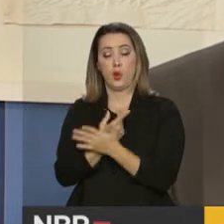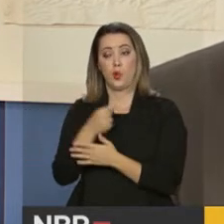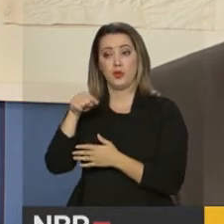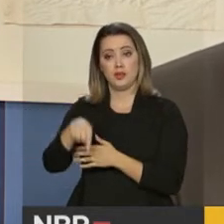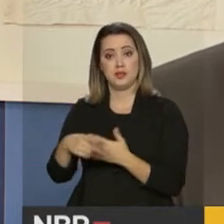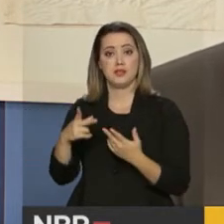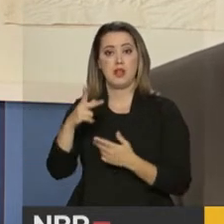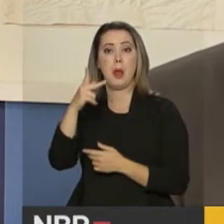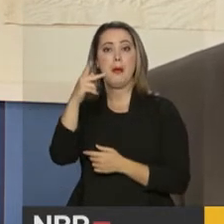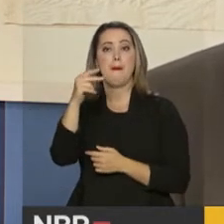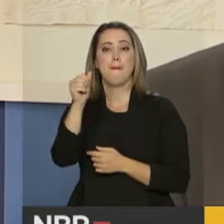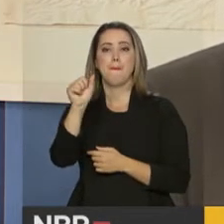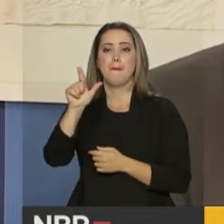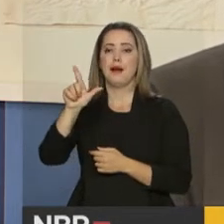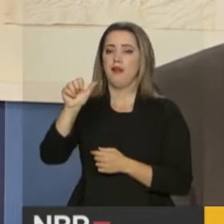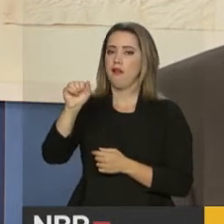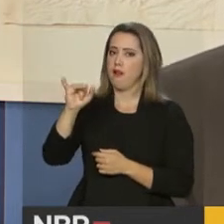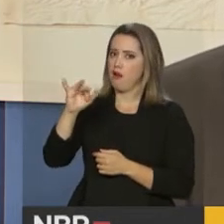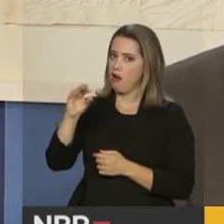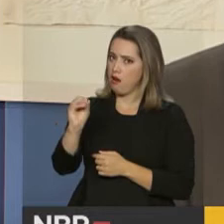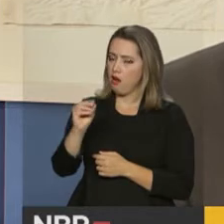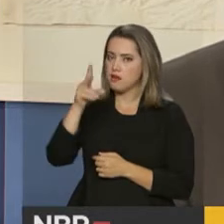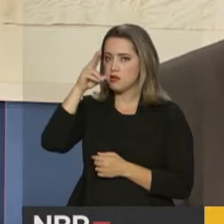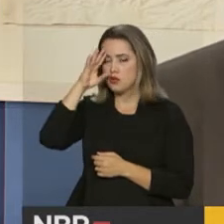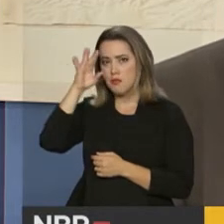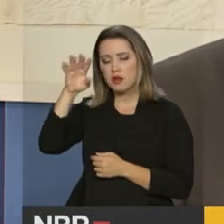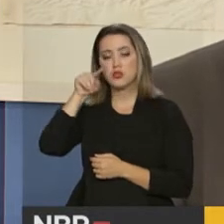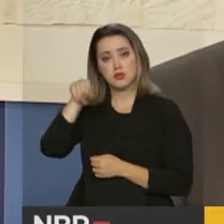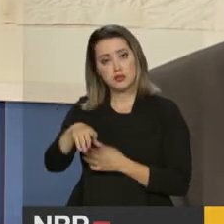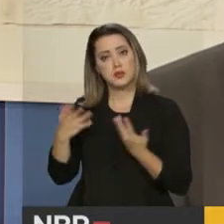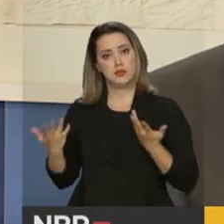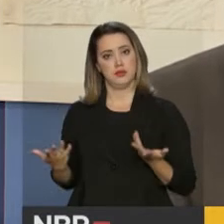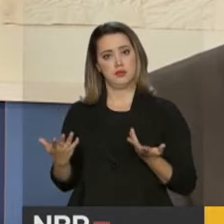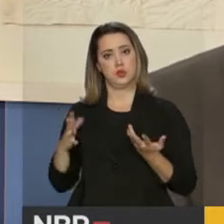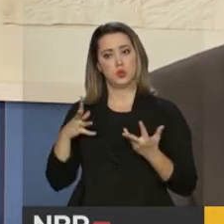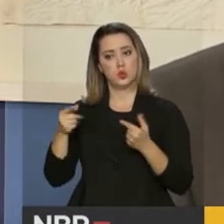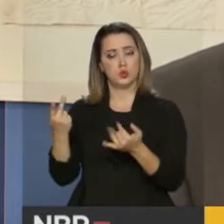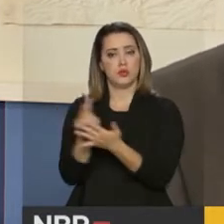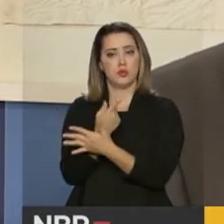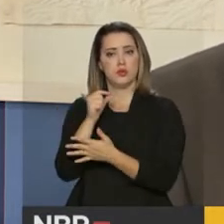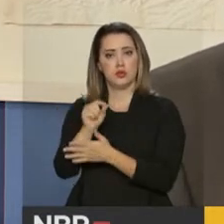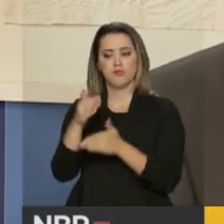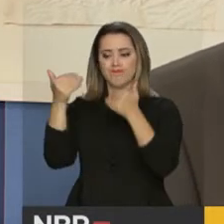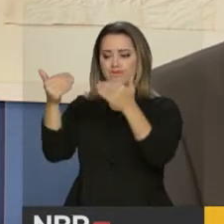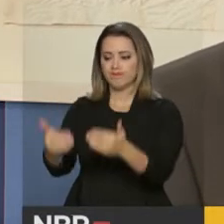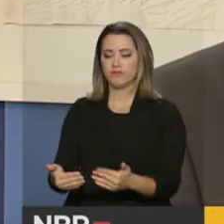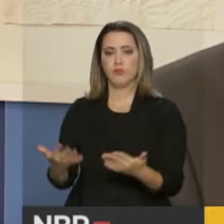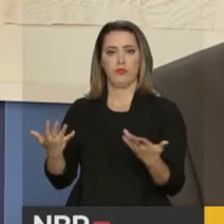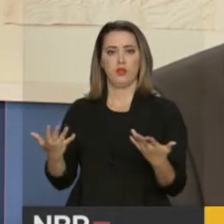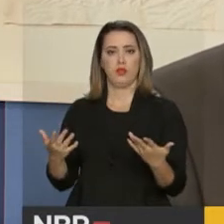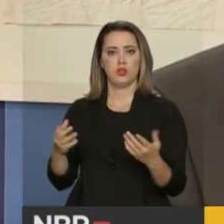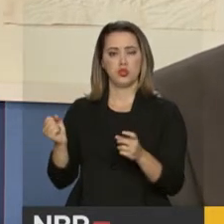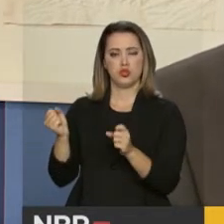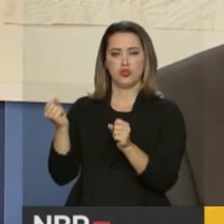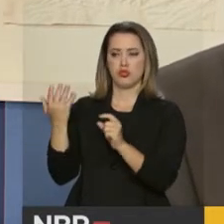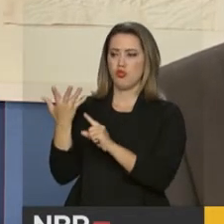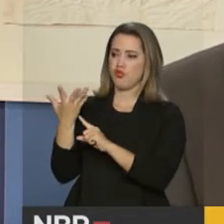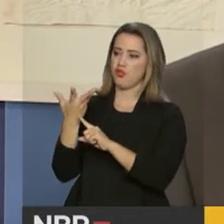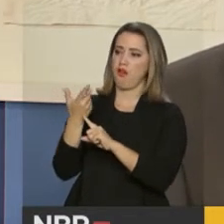Esse palácio ele foi pensado para isso. E tudo isso se realiza diante de obras